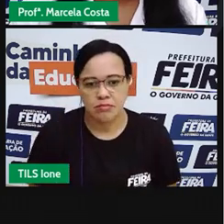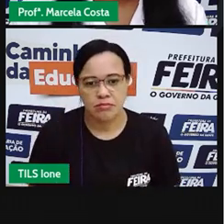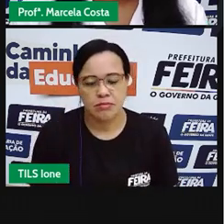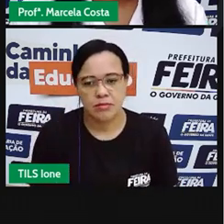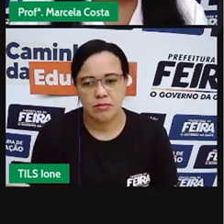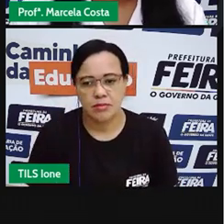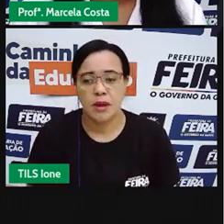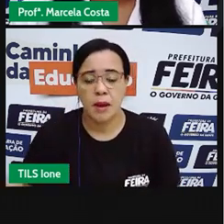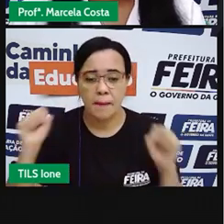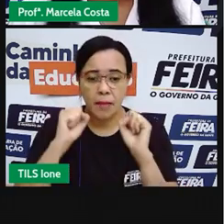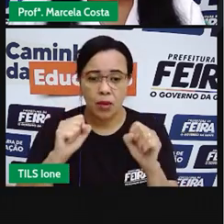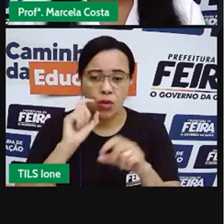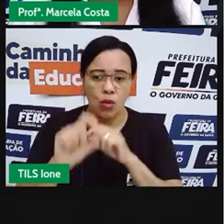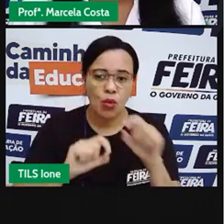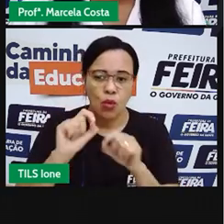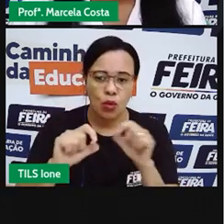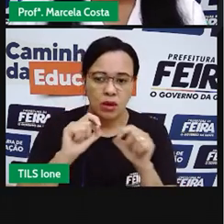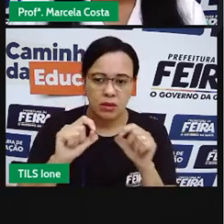E